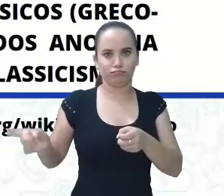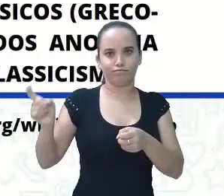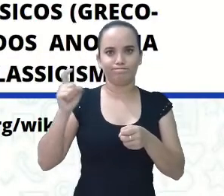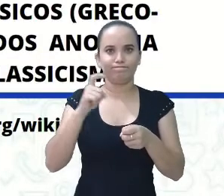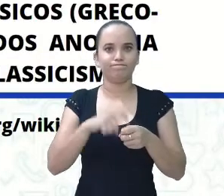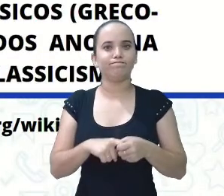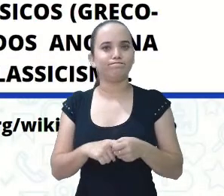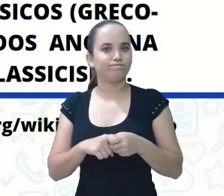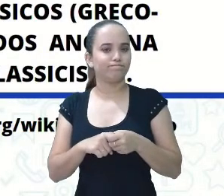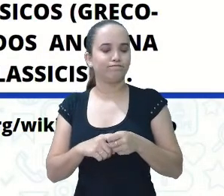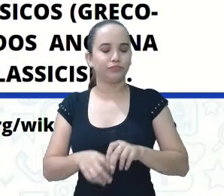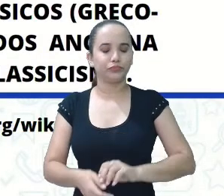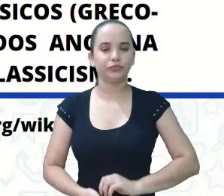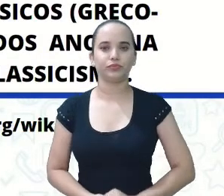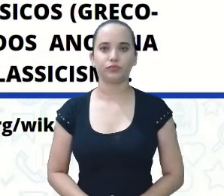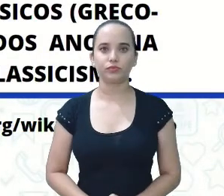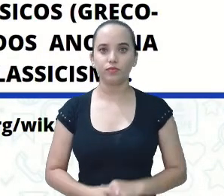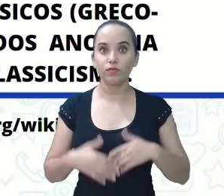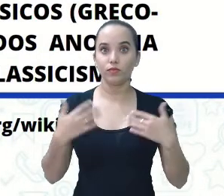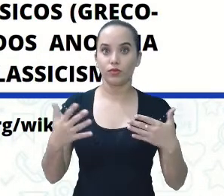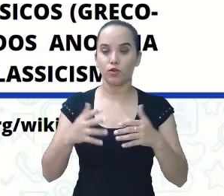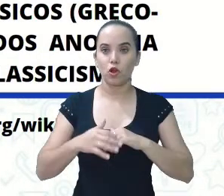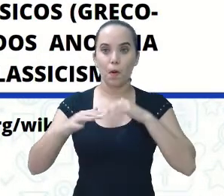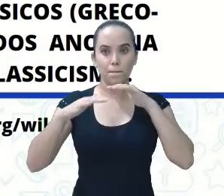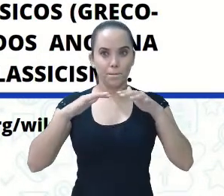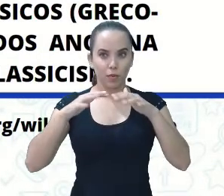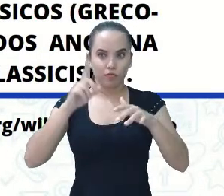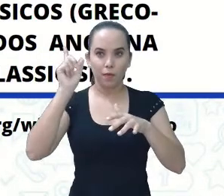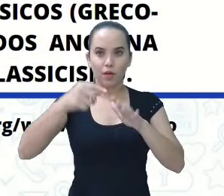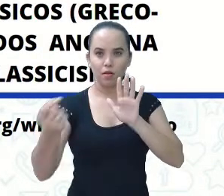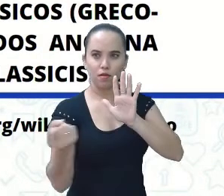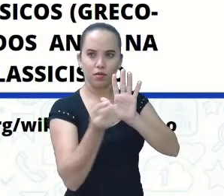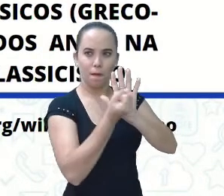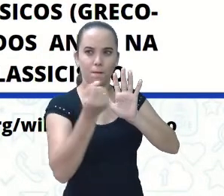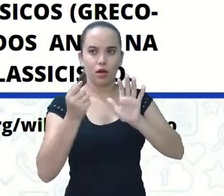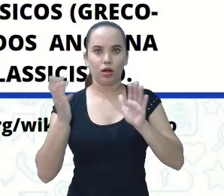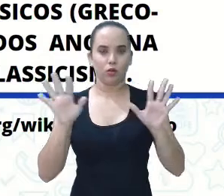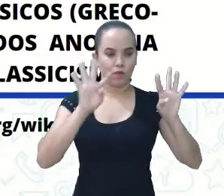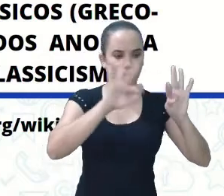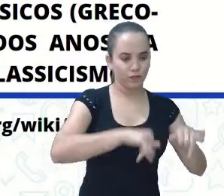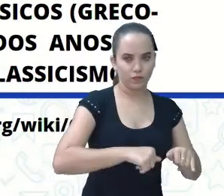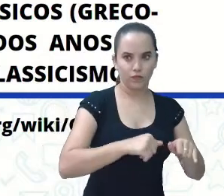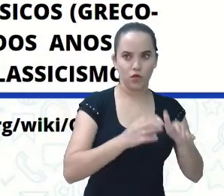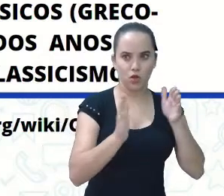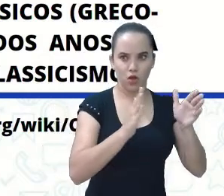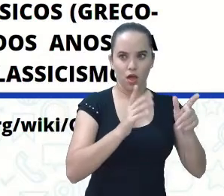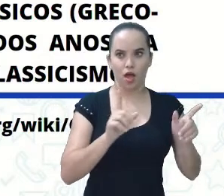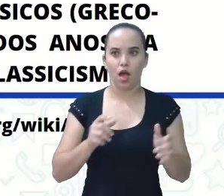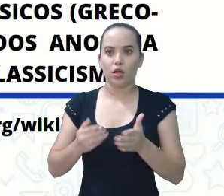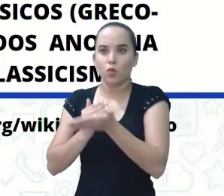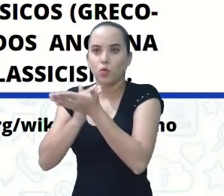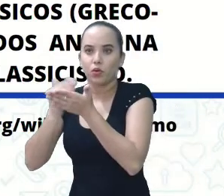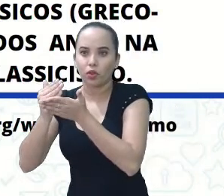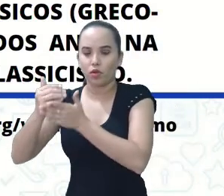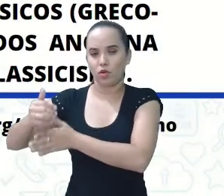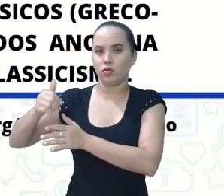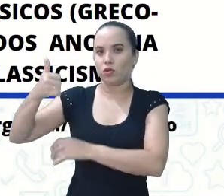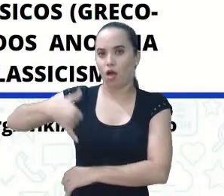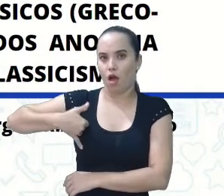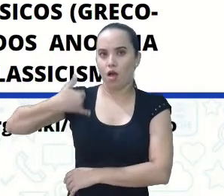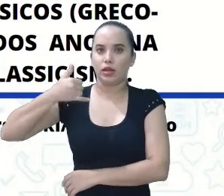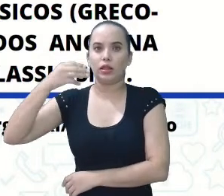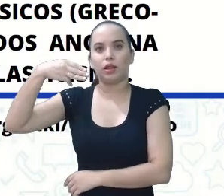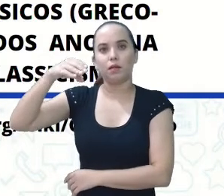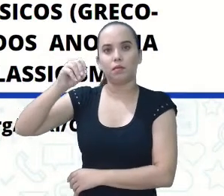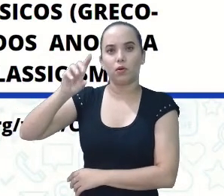O nome do movimento que marca o fim da Idade Média e início da Idade Moderna faz referência aos modelos clássicos greco-romanos,